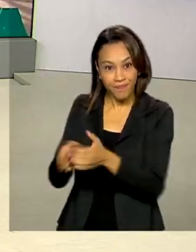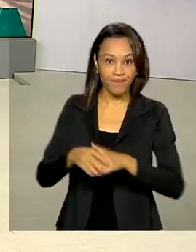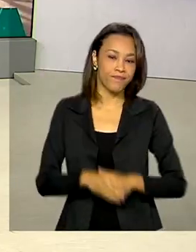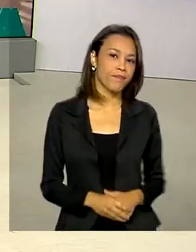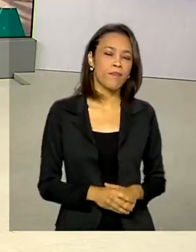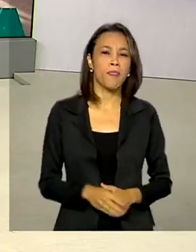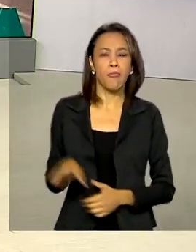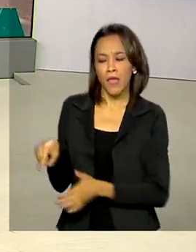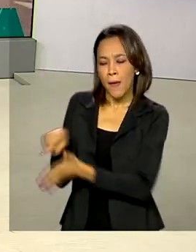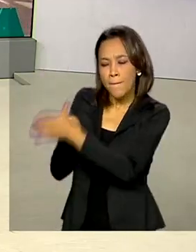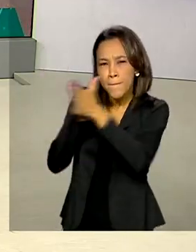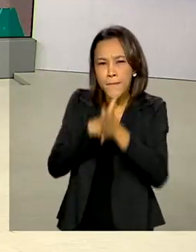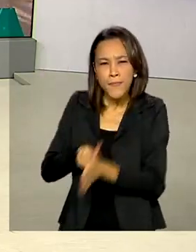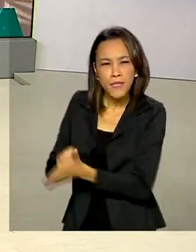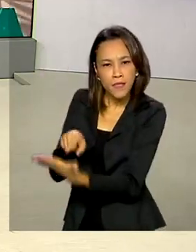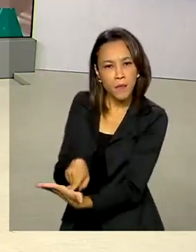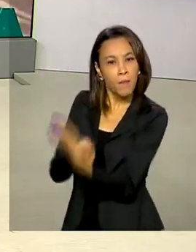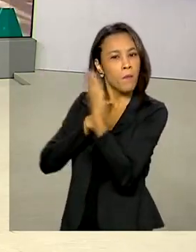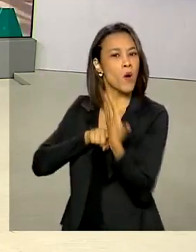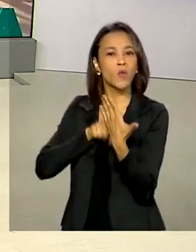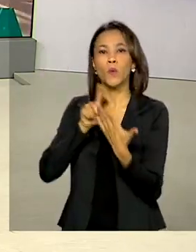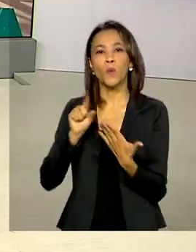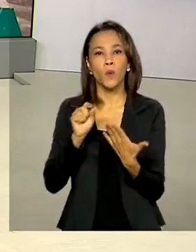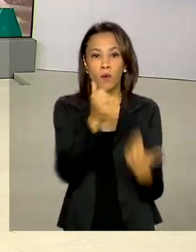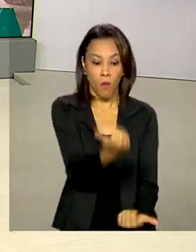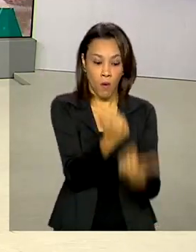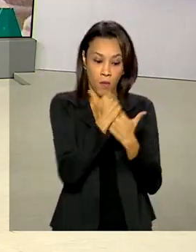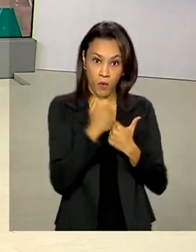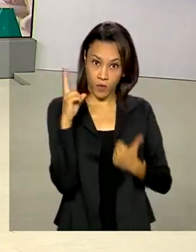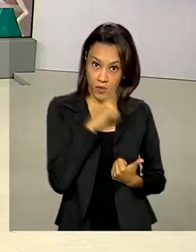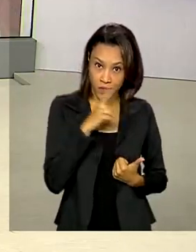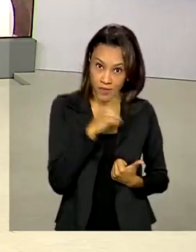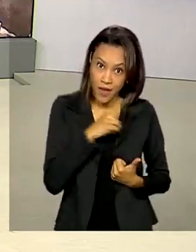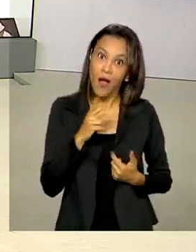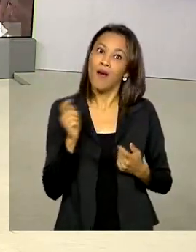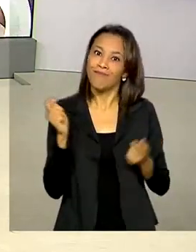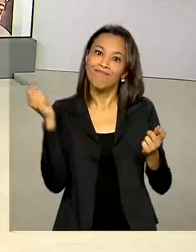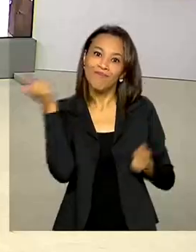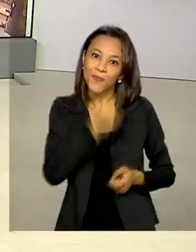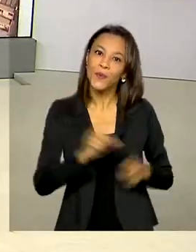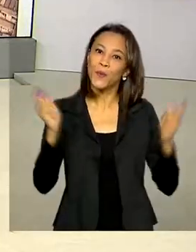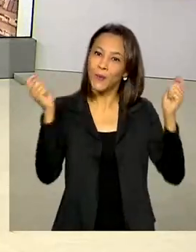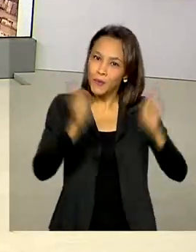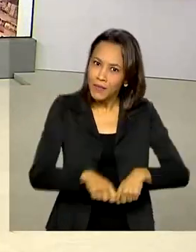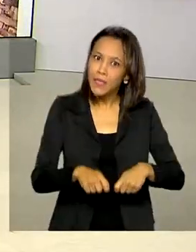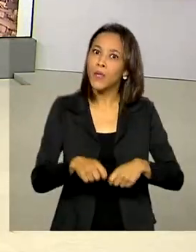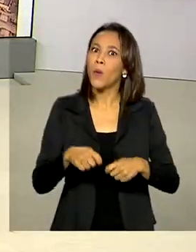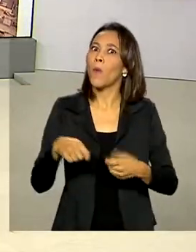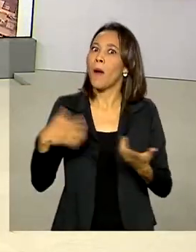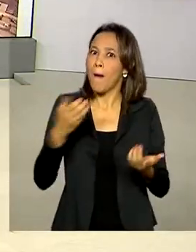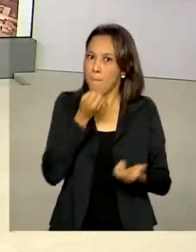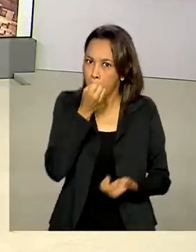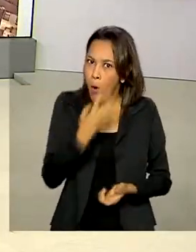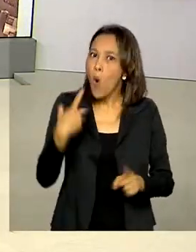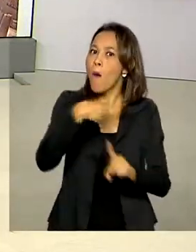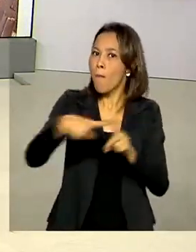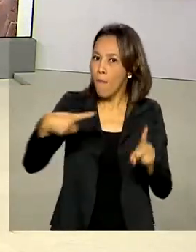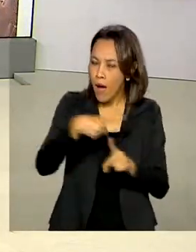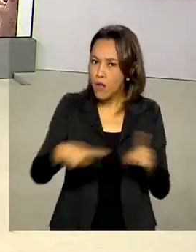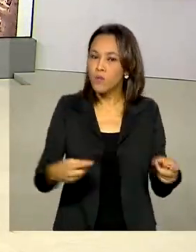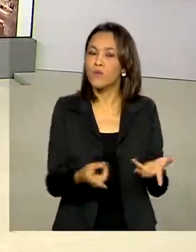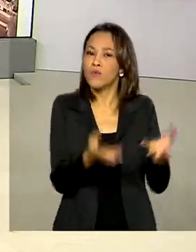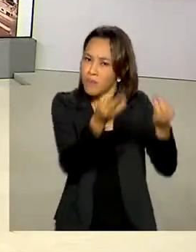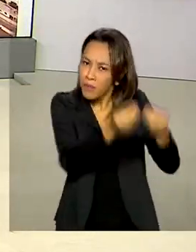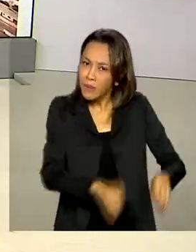Pesquisas recentes apontam que o auxílio emergencial foi capaz de compensar boa parte da perda da renda das famílias